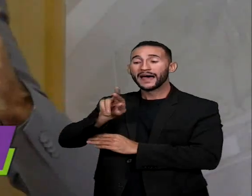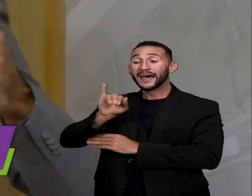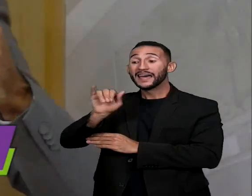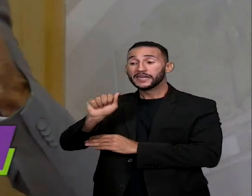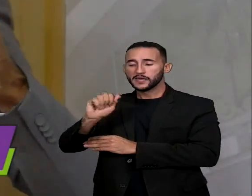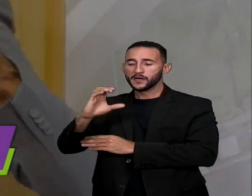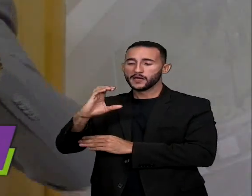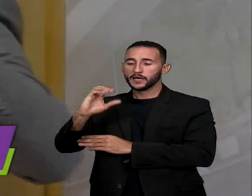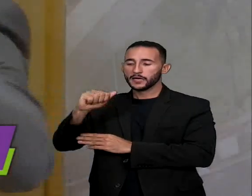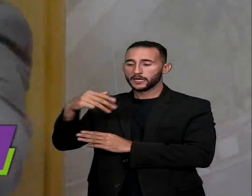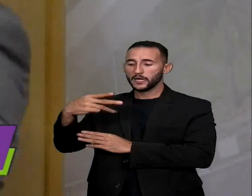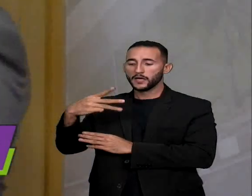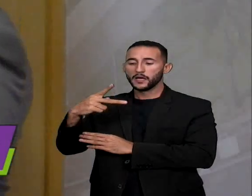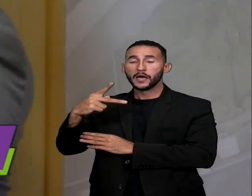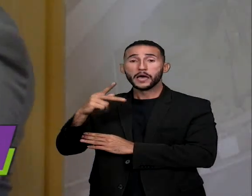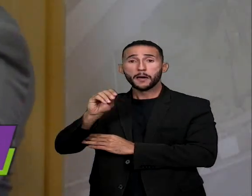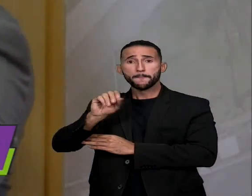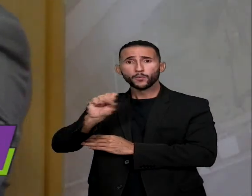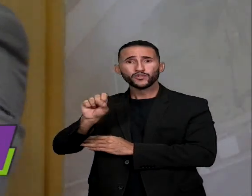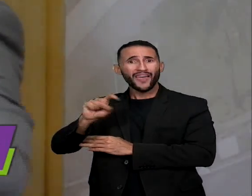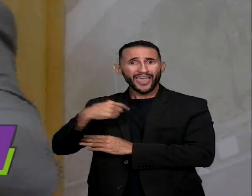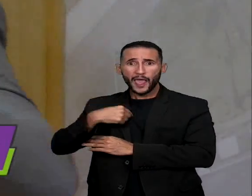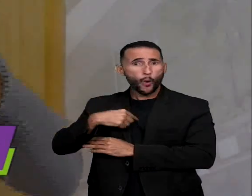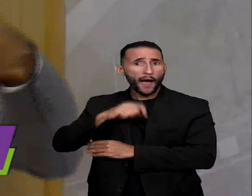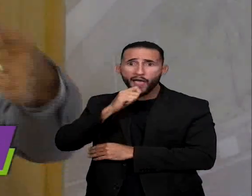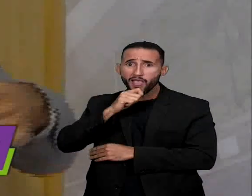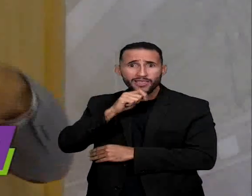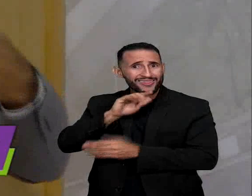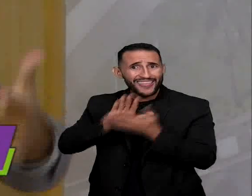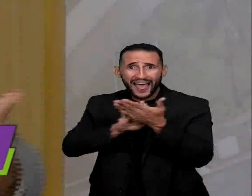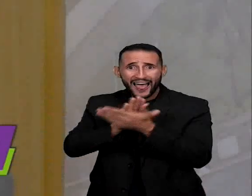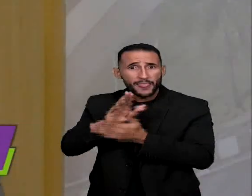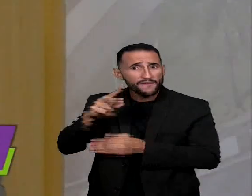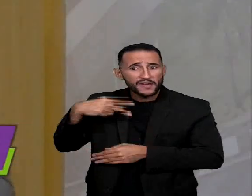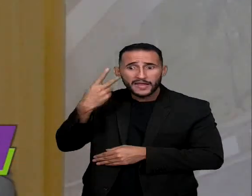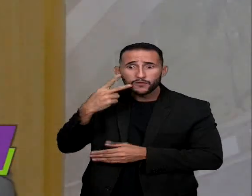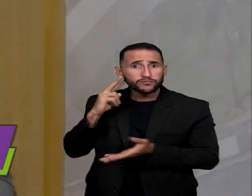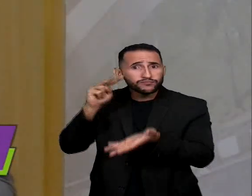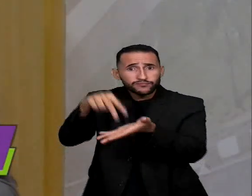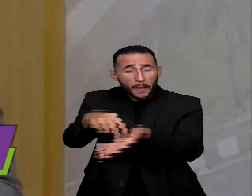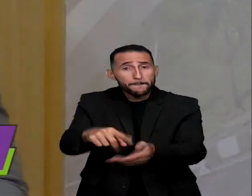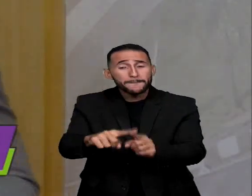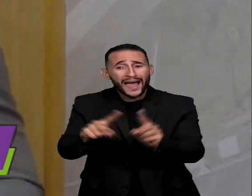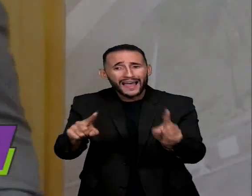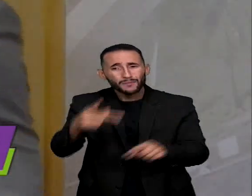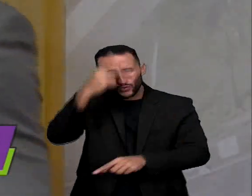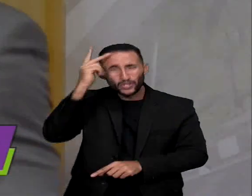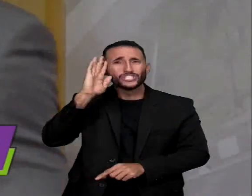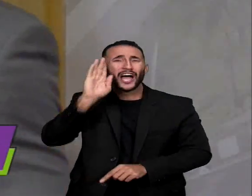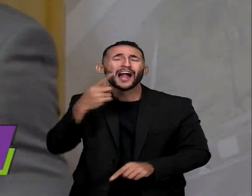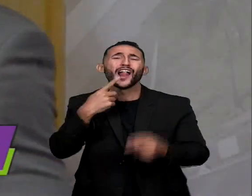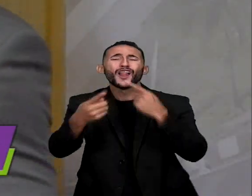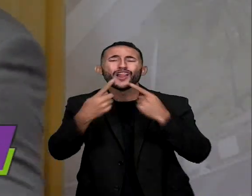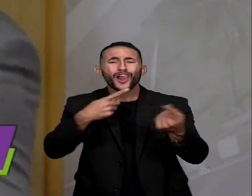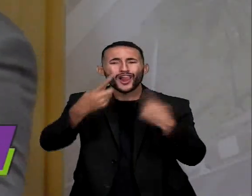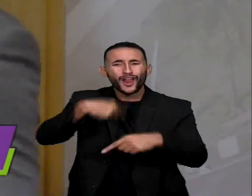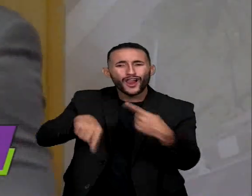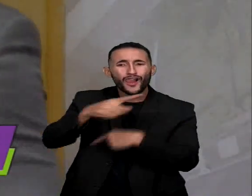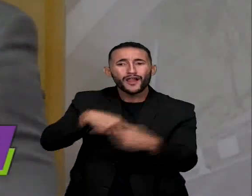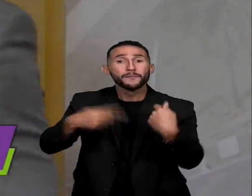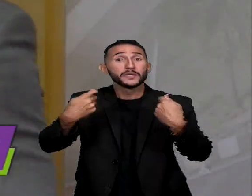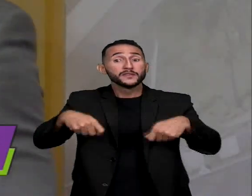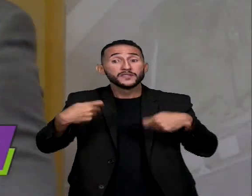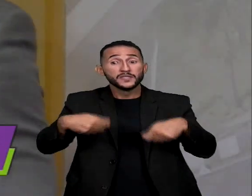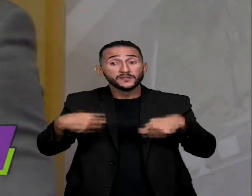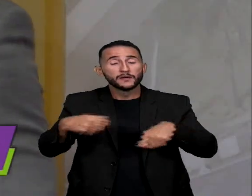Vereador e eu já vi essa discussão da importância da gente consolidar esse viário essa obra de infraestrutura que hoje é